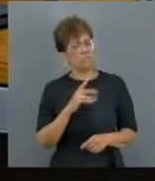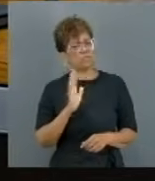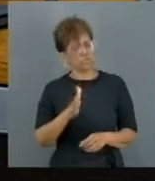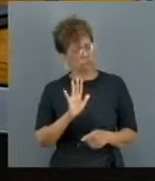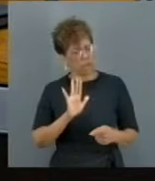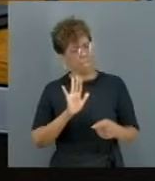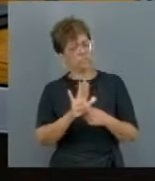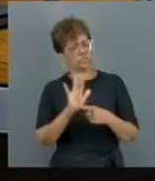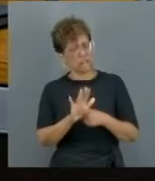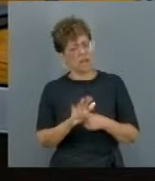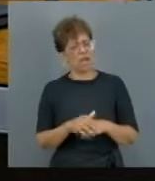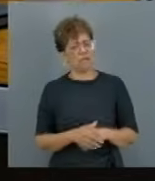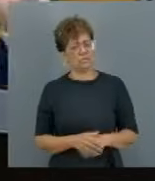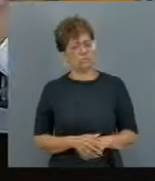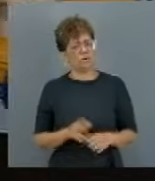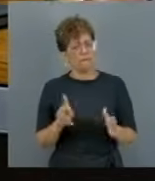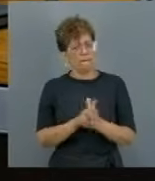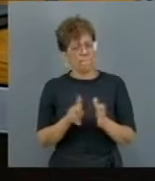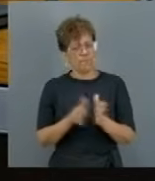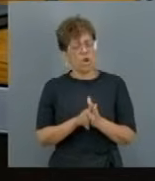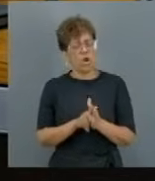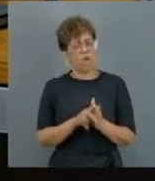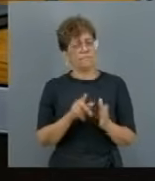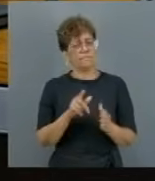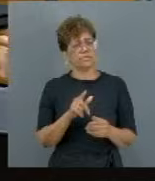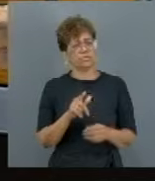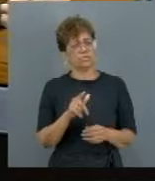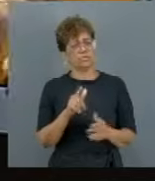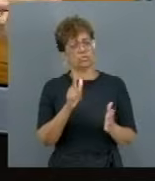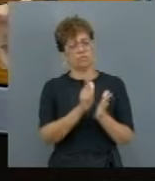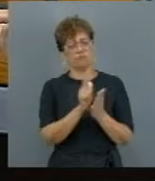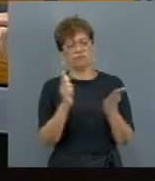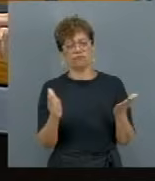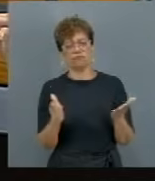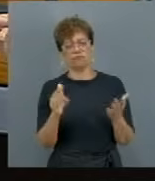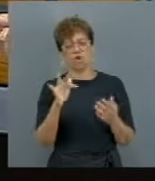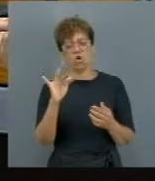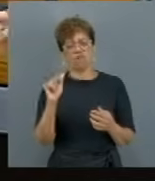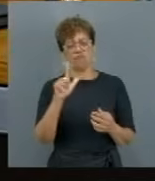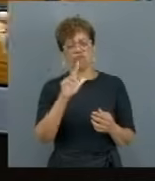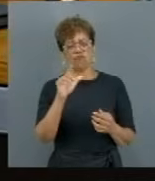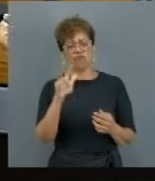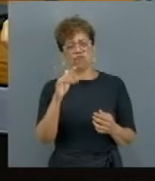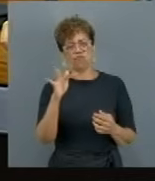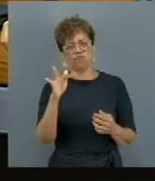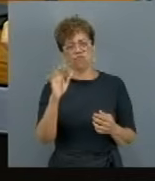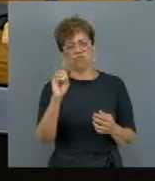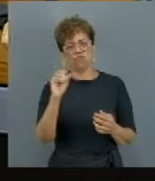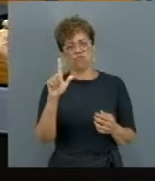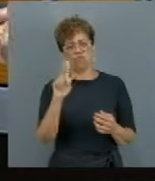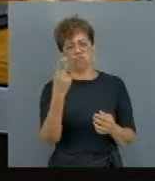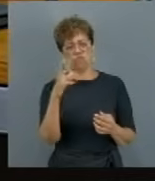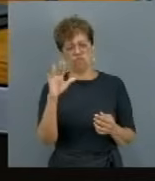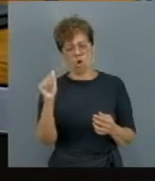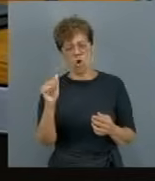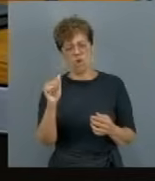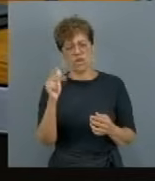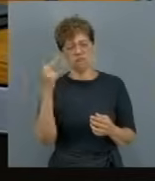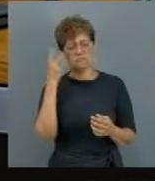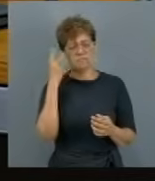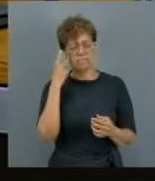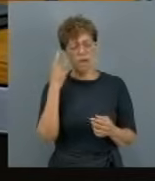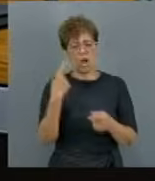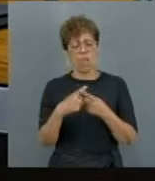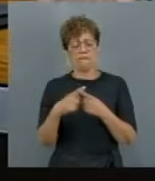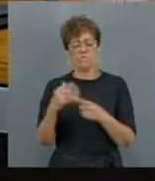exposto, viscerado pelo jornal Folha de São Paulo, por ocasião do vazamento das conversas dos